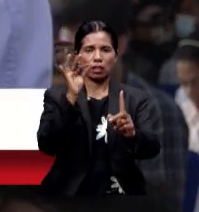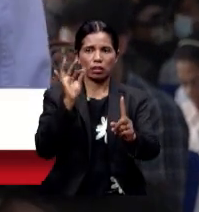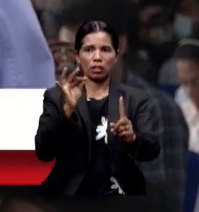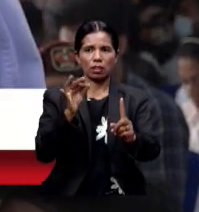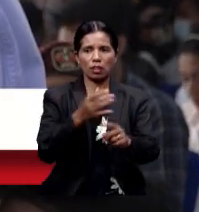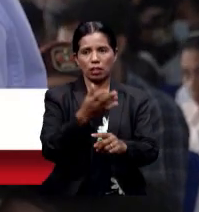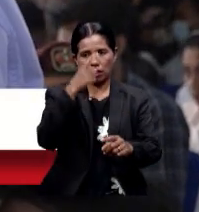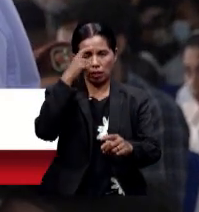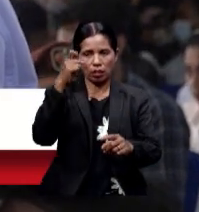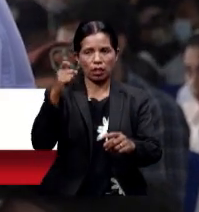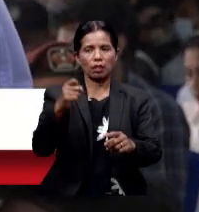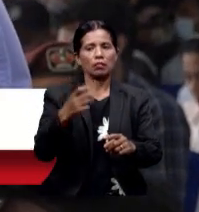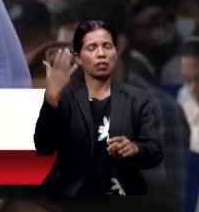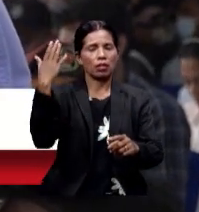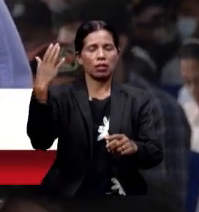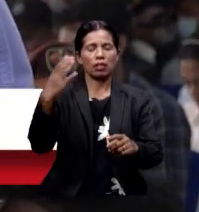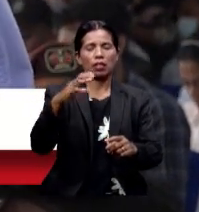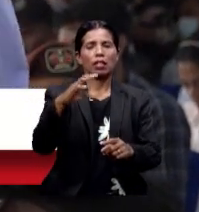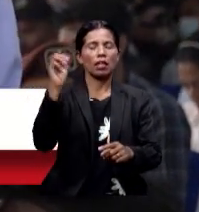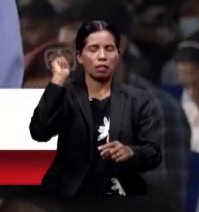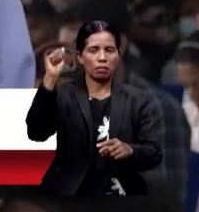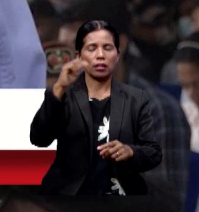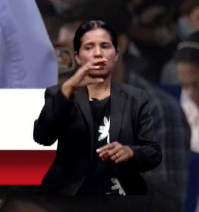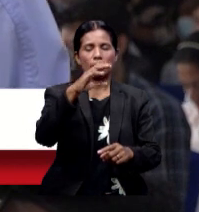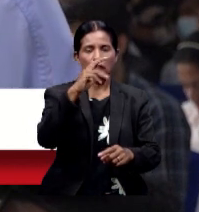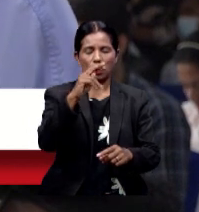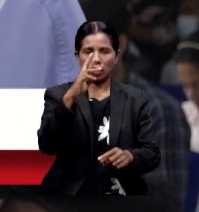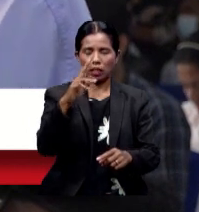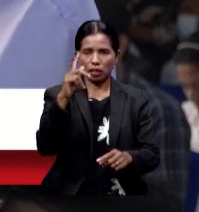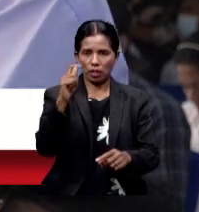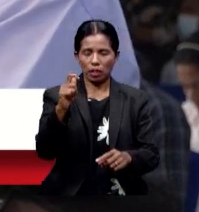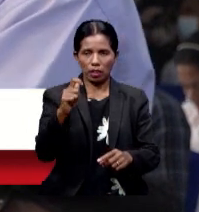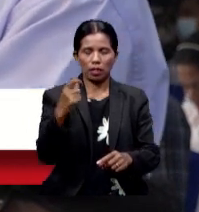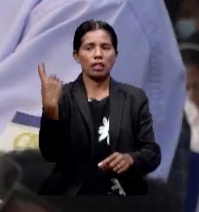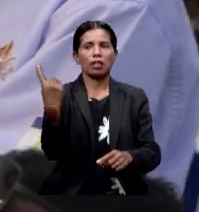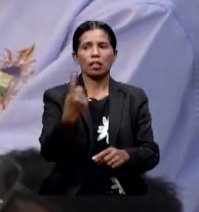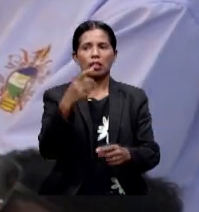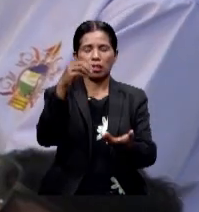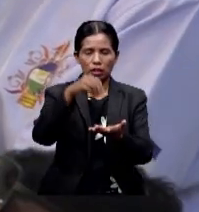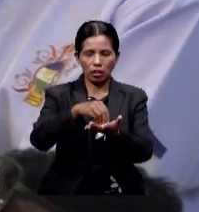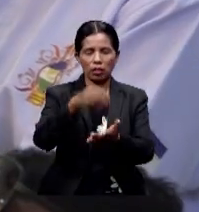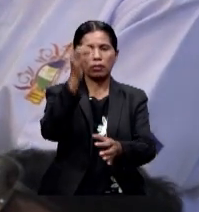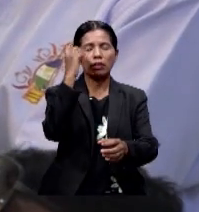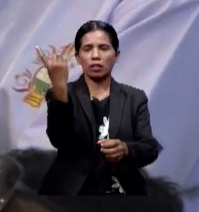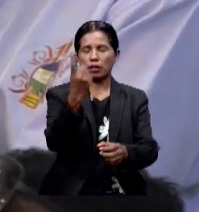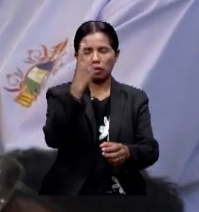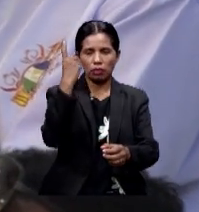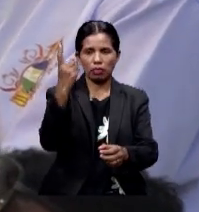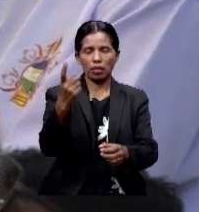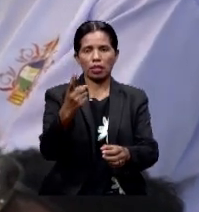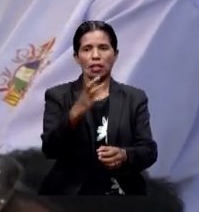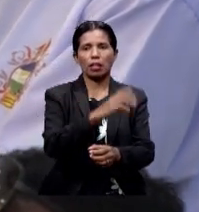ou e a campanha eleitoral, SMRT, sei, tal de fato em alerta, princípio